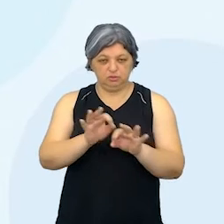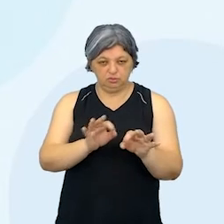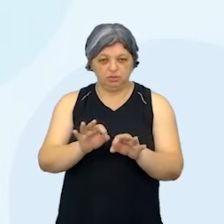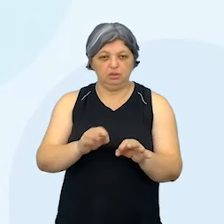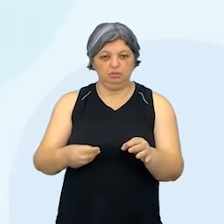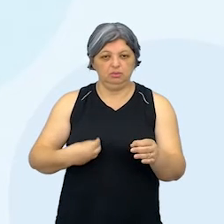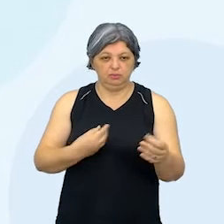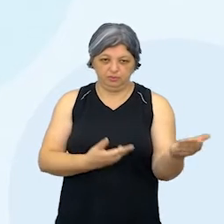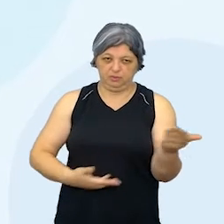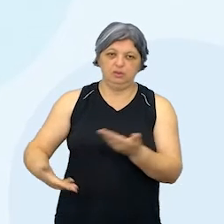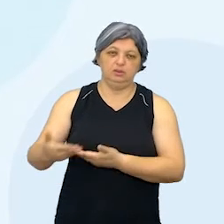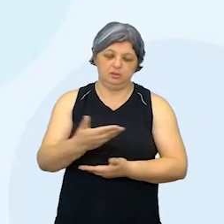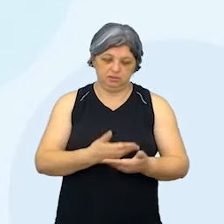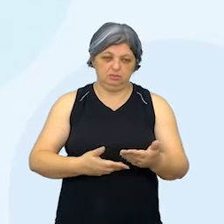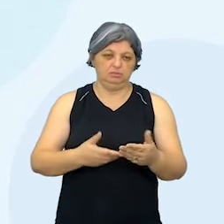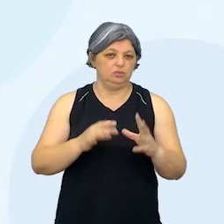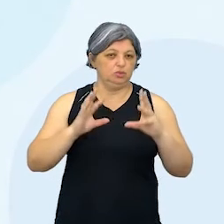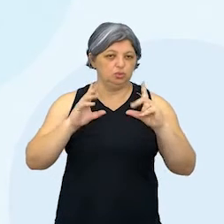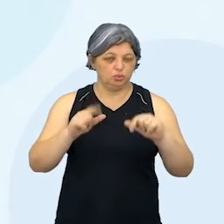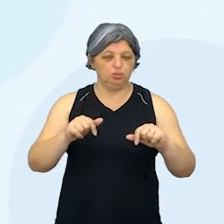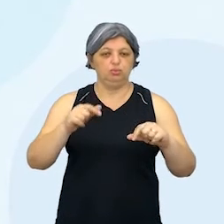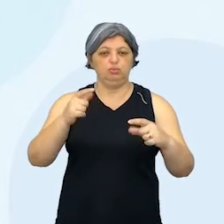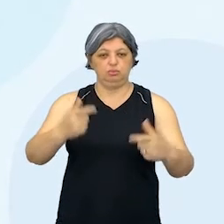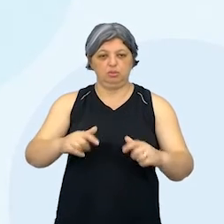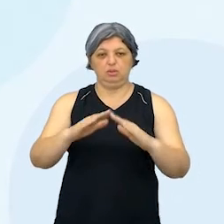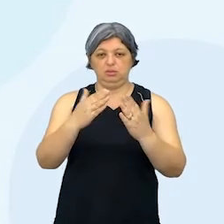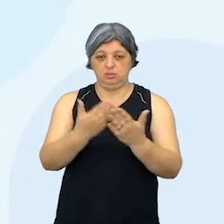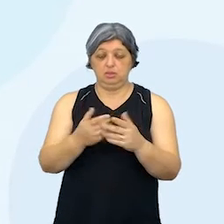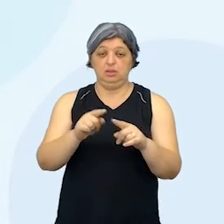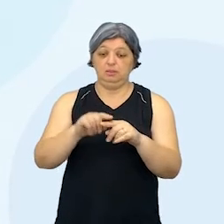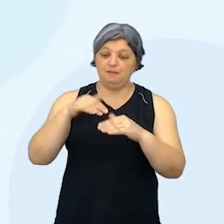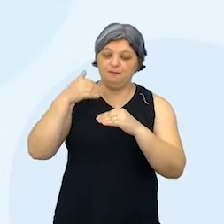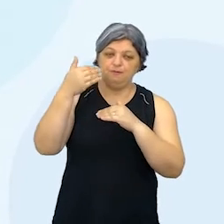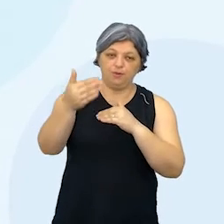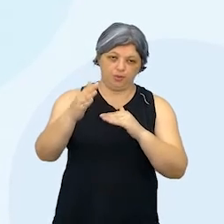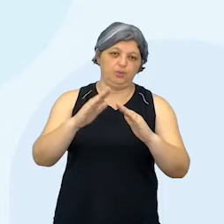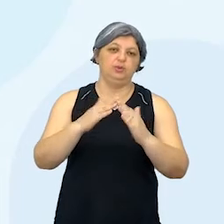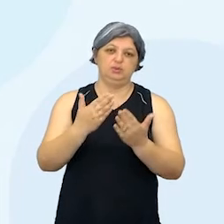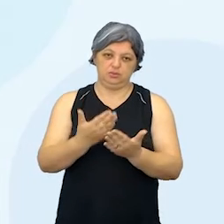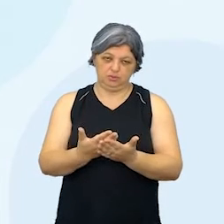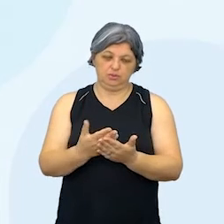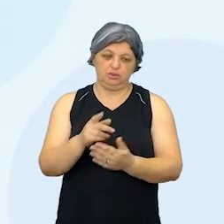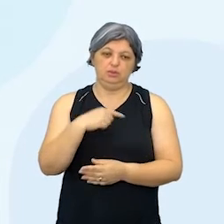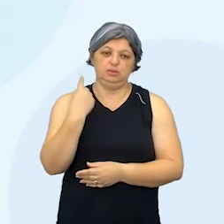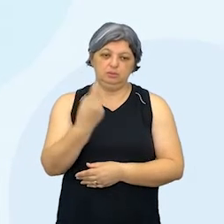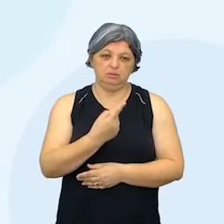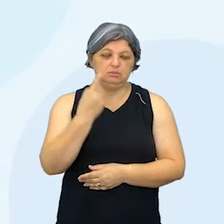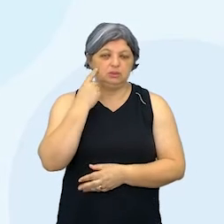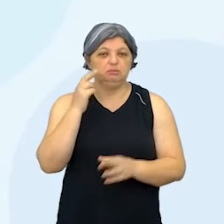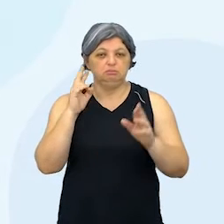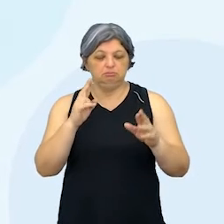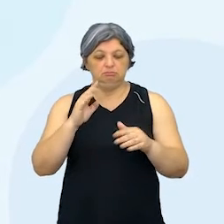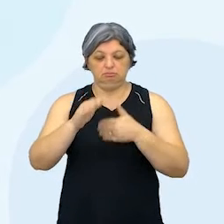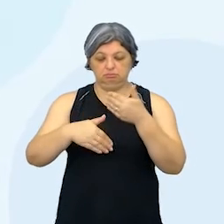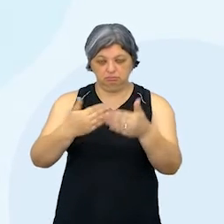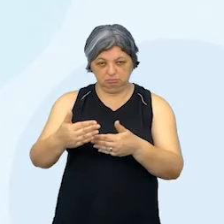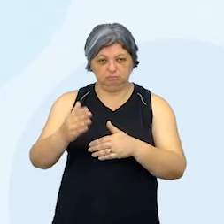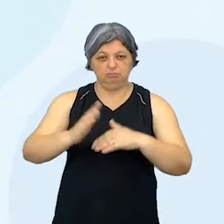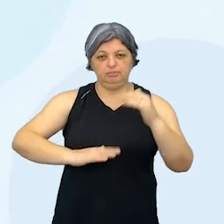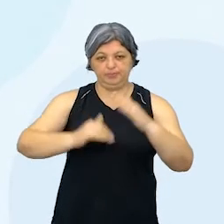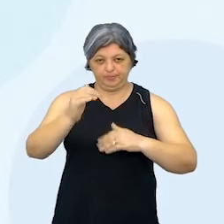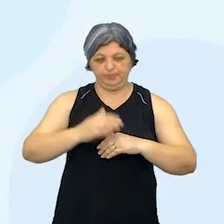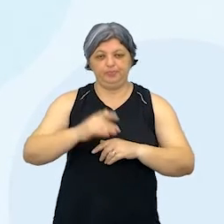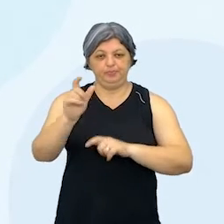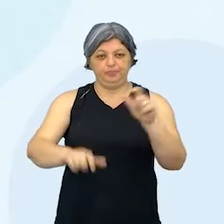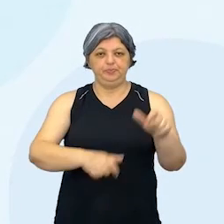os espaços aí da unidade escolar e para além dela, né? Porque a gente espera que as habilidades sejam desenvolvidas aí com o estudante e